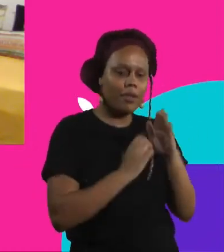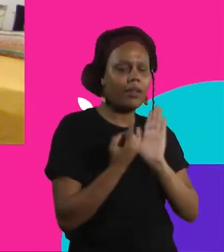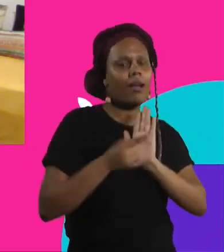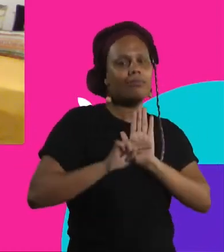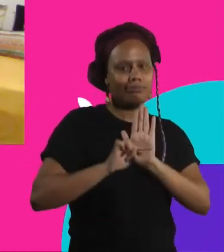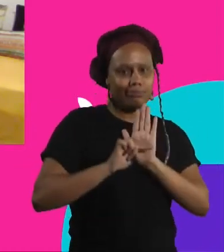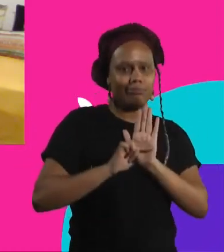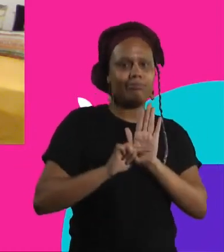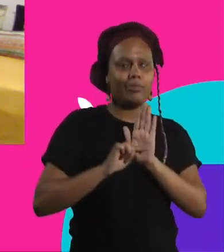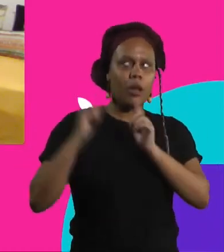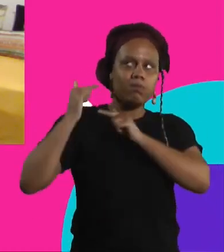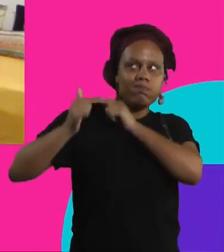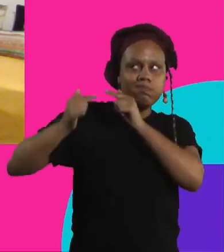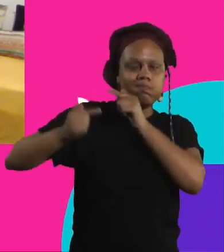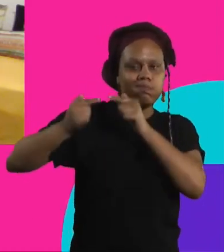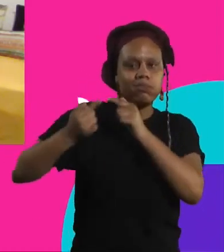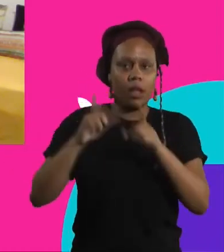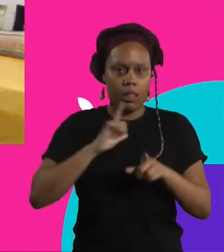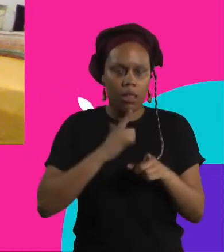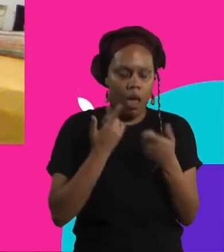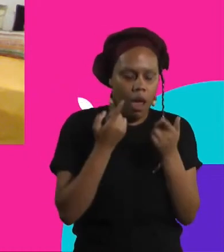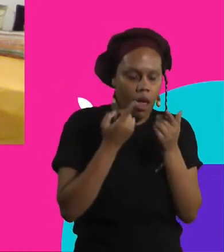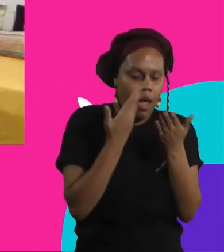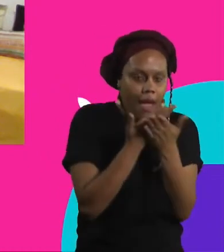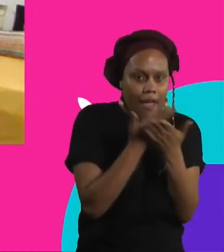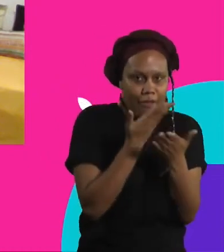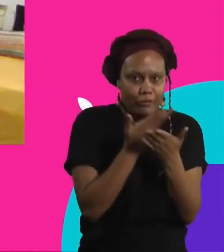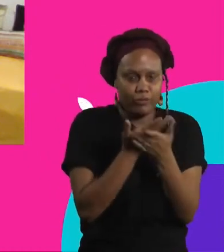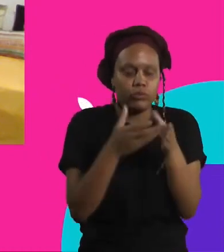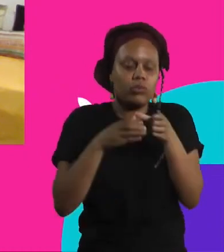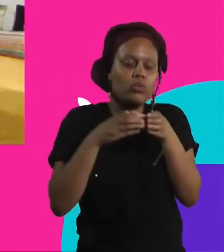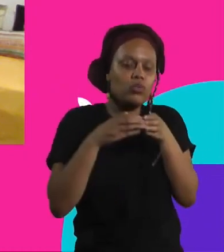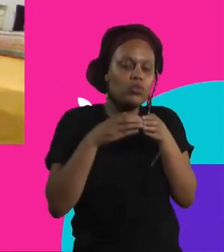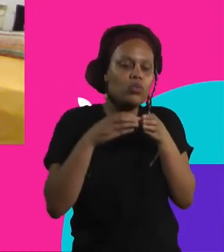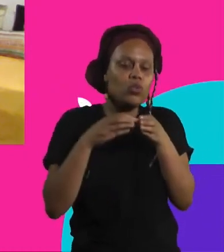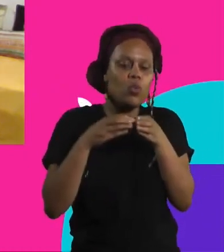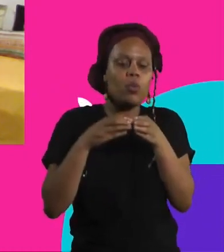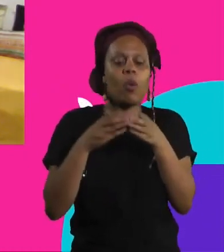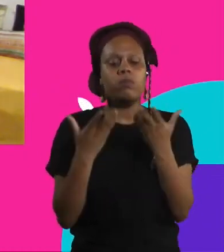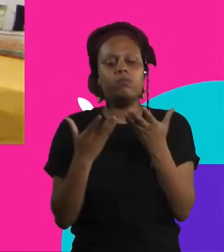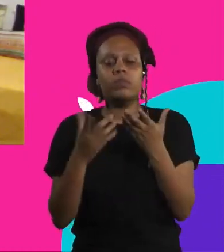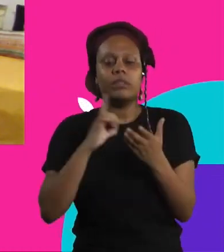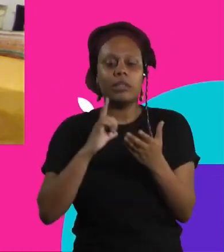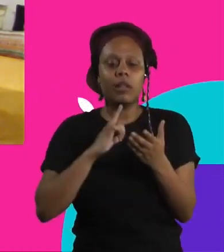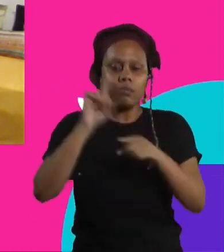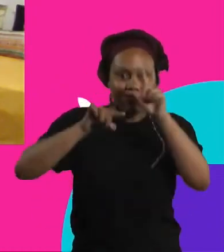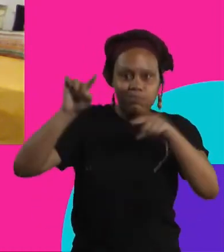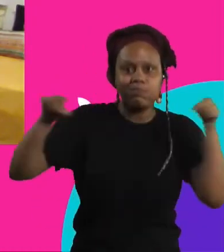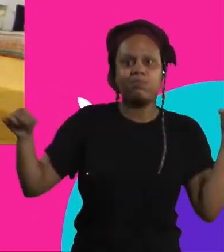equipes multigeracionais, estudos comprovando que equipes multigeracionais são mais criativas, né, e, portanto,